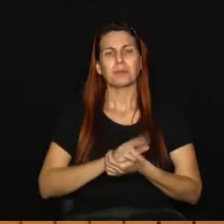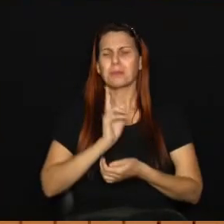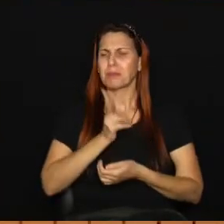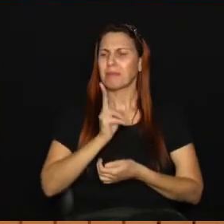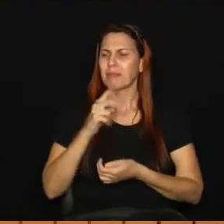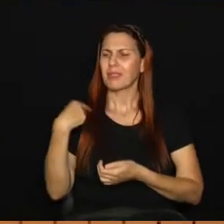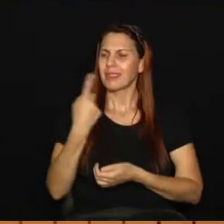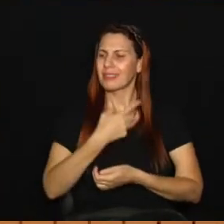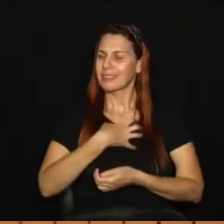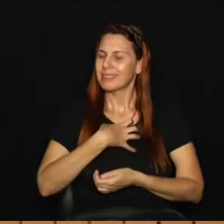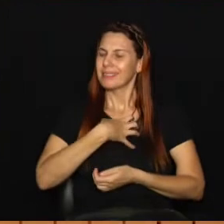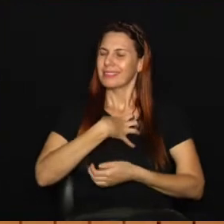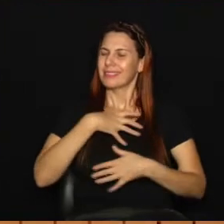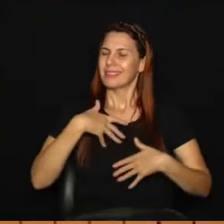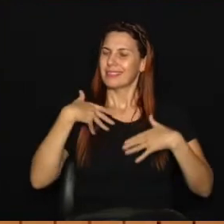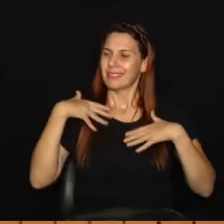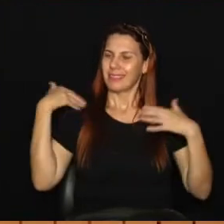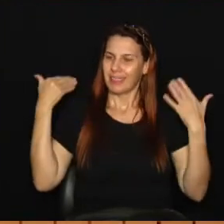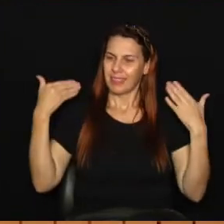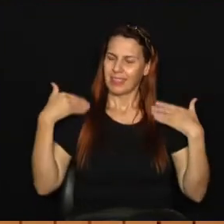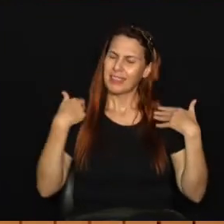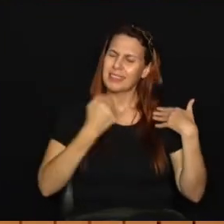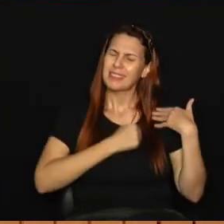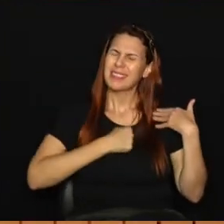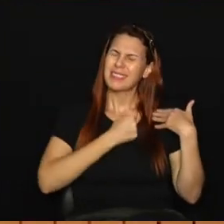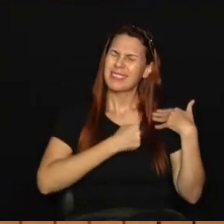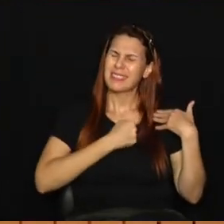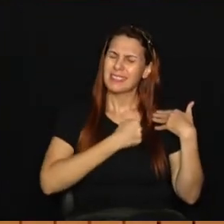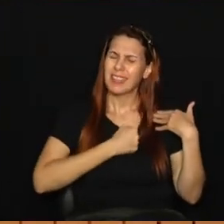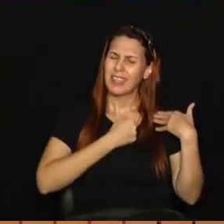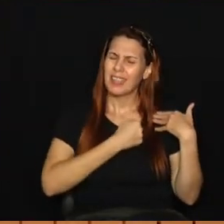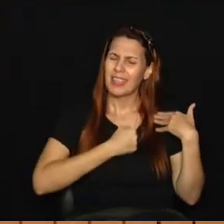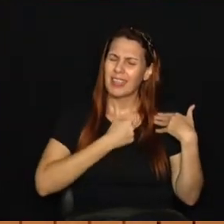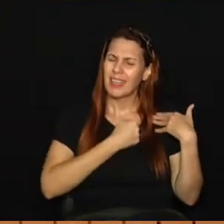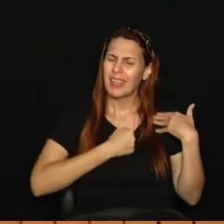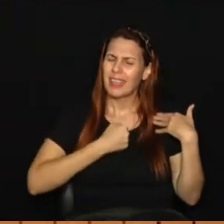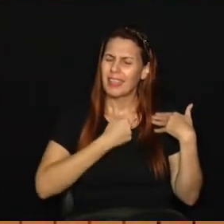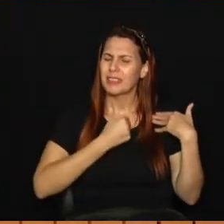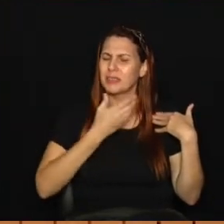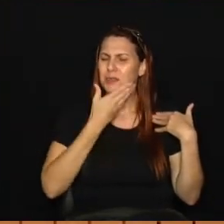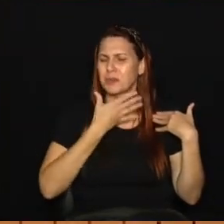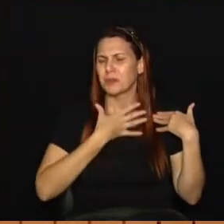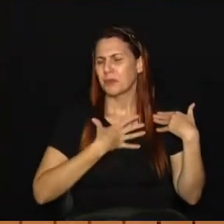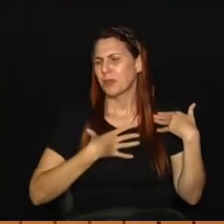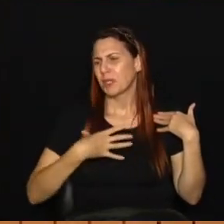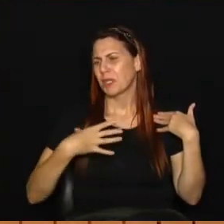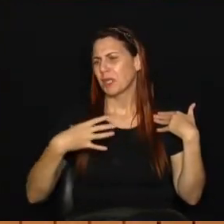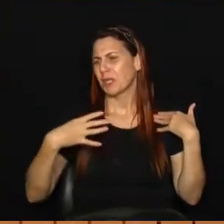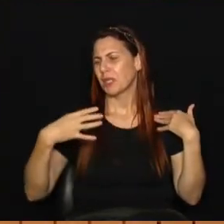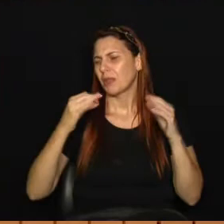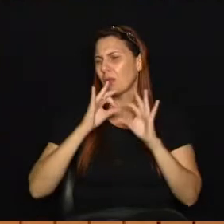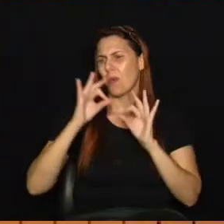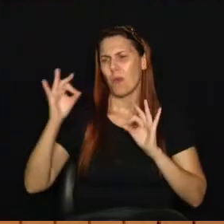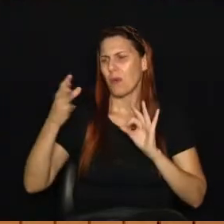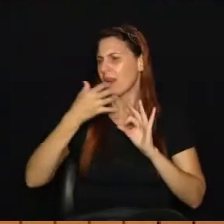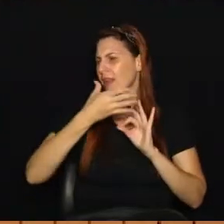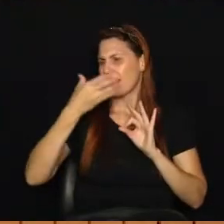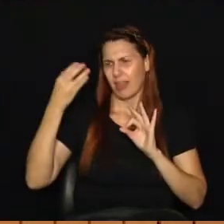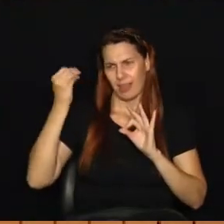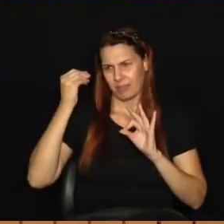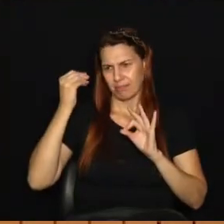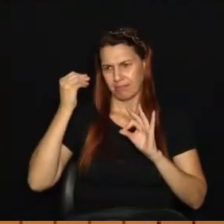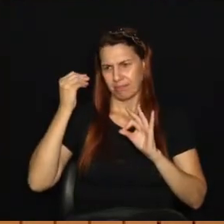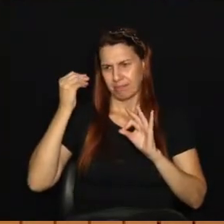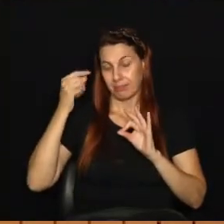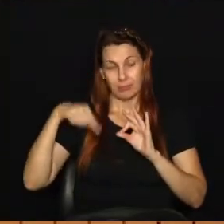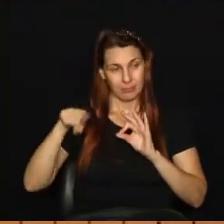nos traz a alegria e a saudade de um filho que fica longe, mas não esquece dela. Se vocês souberem cantar,